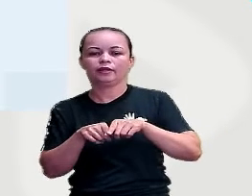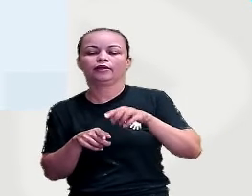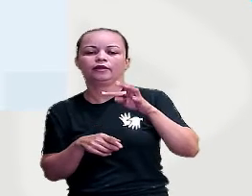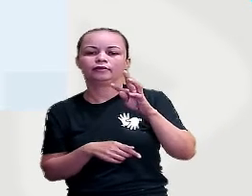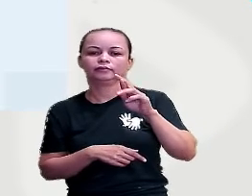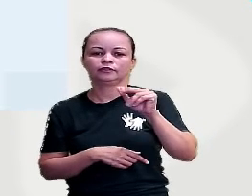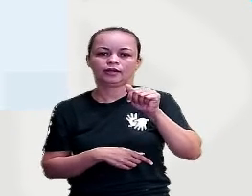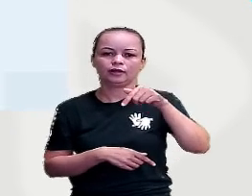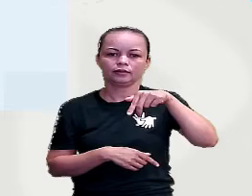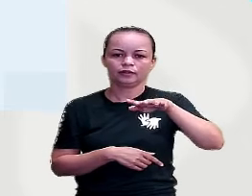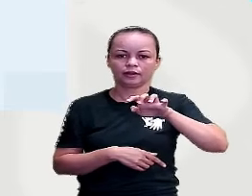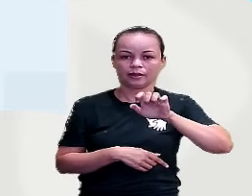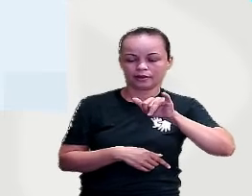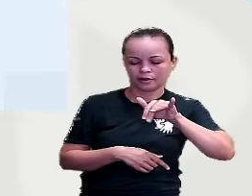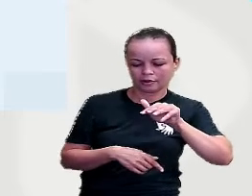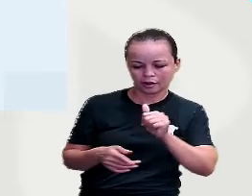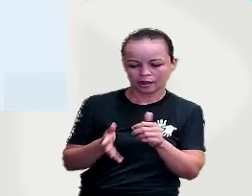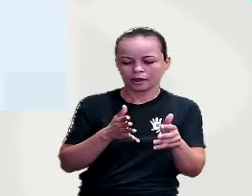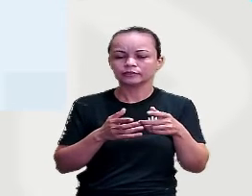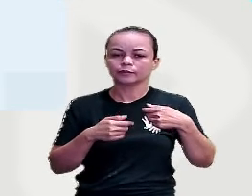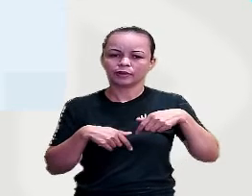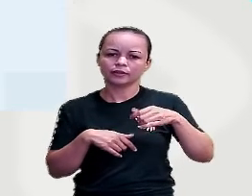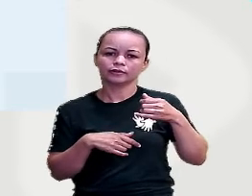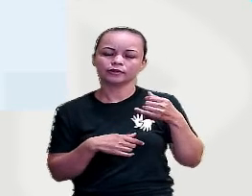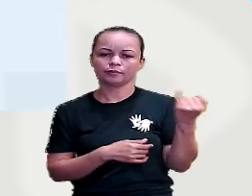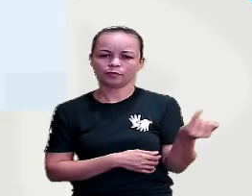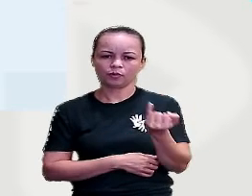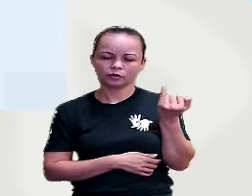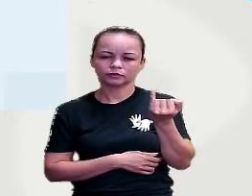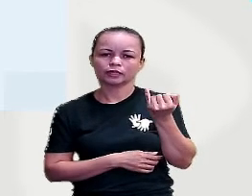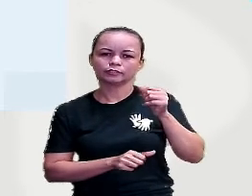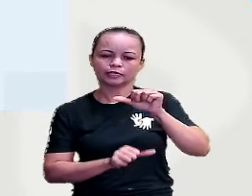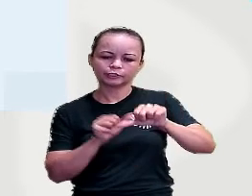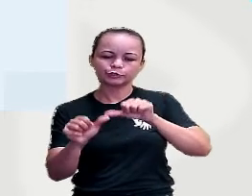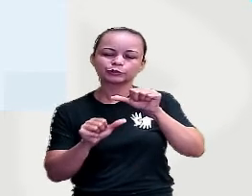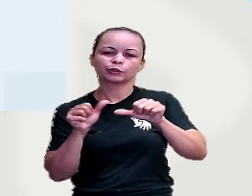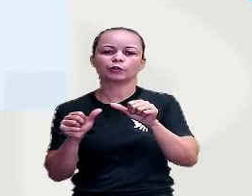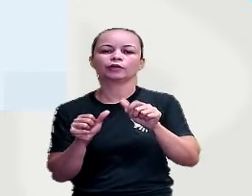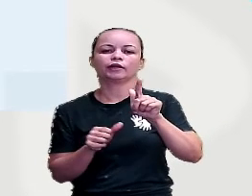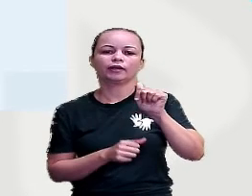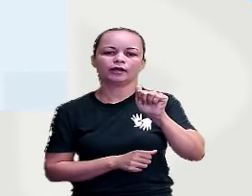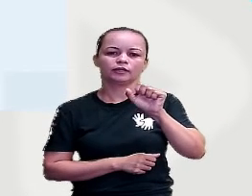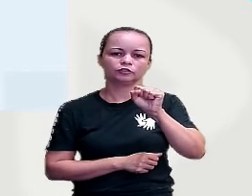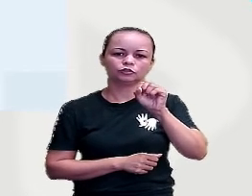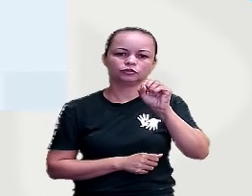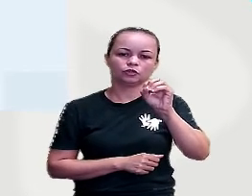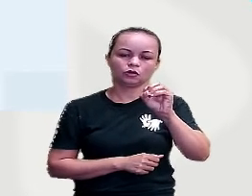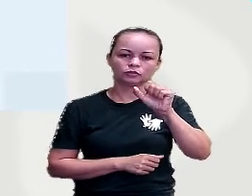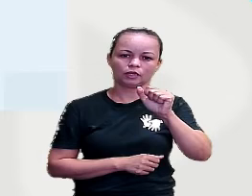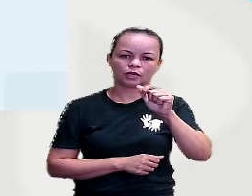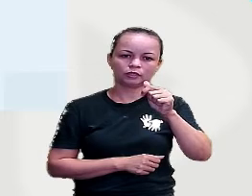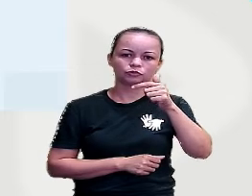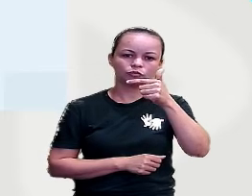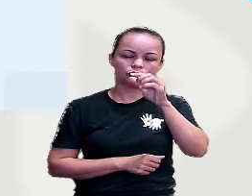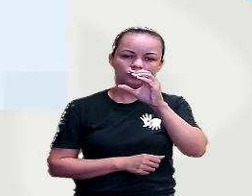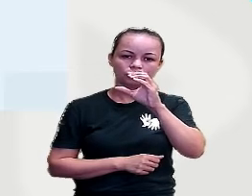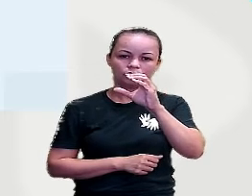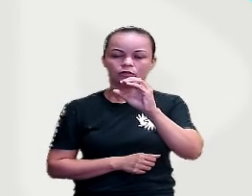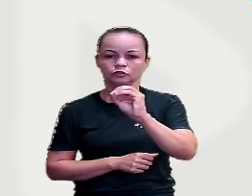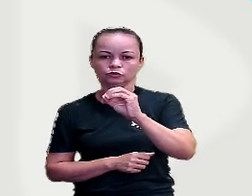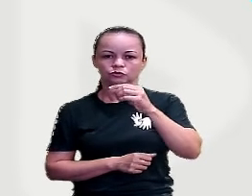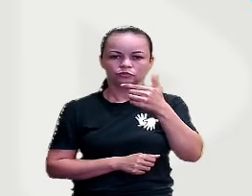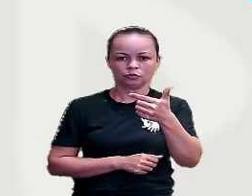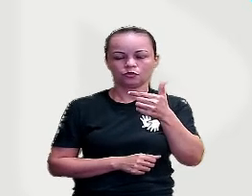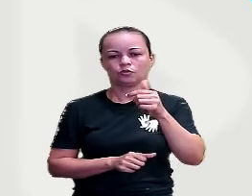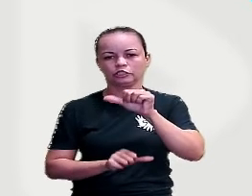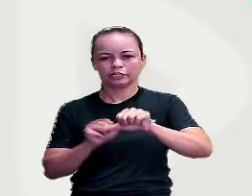oxigênio e gás carbônico, tá certo? Aquela troca gasosa tão importante que eu mencionei para vocês ao longo da nossa